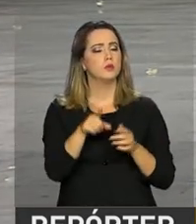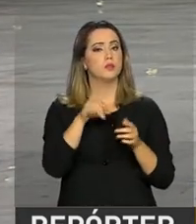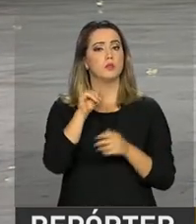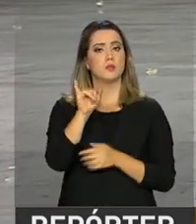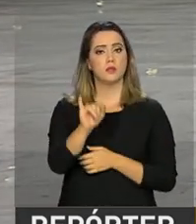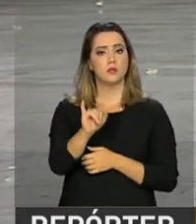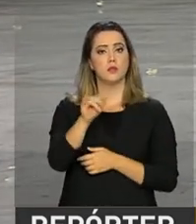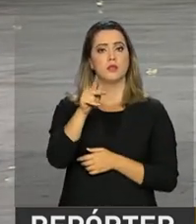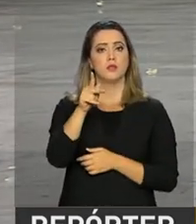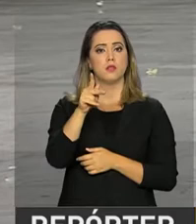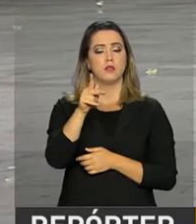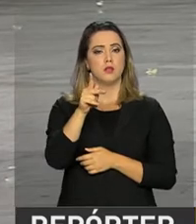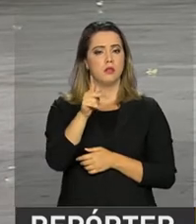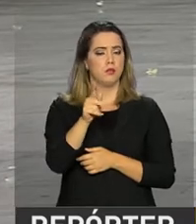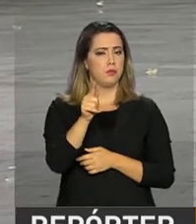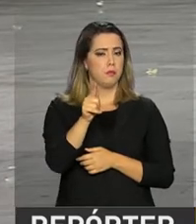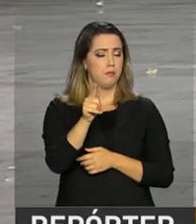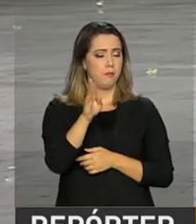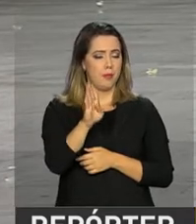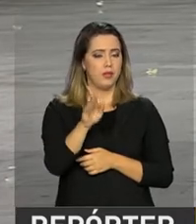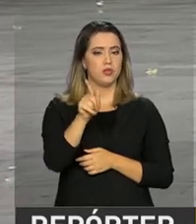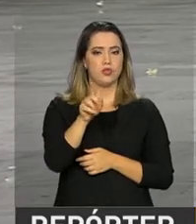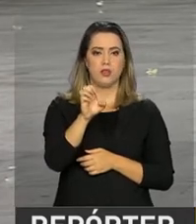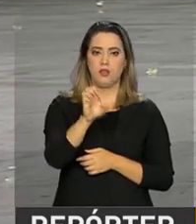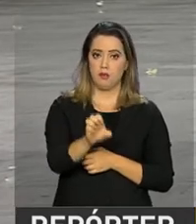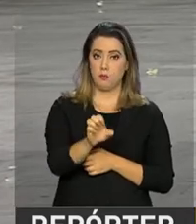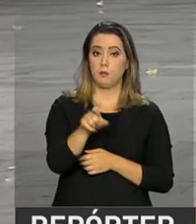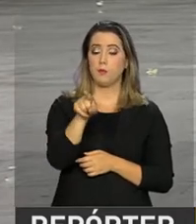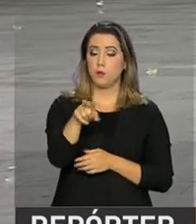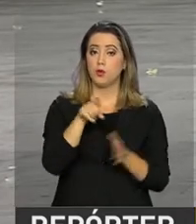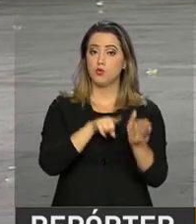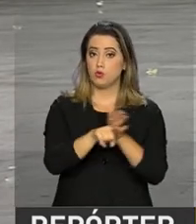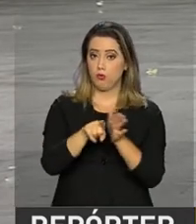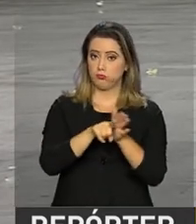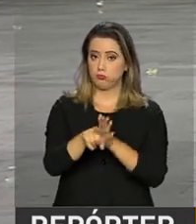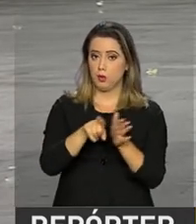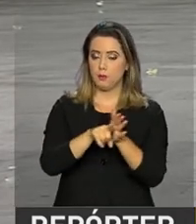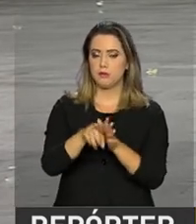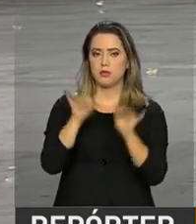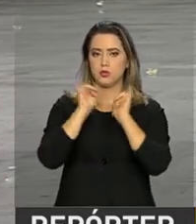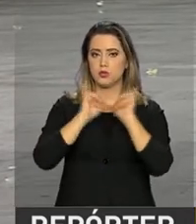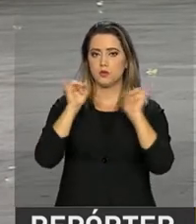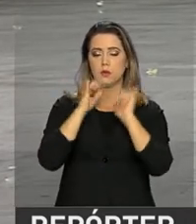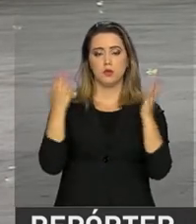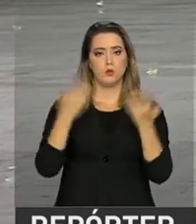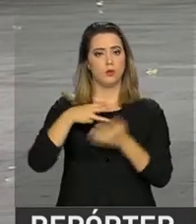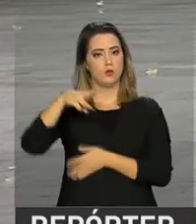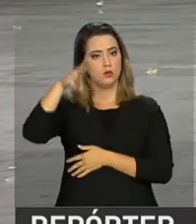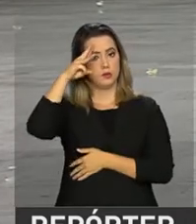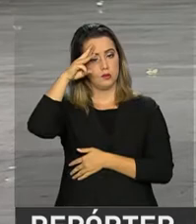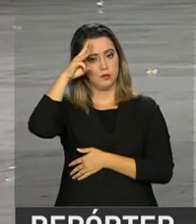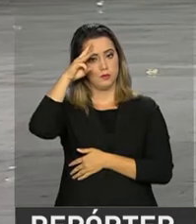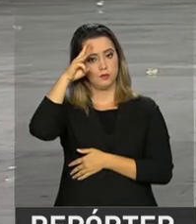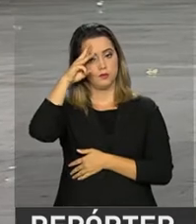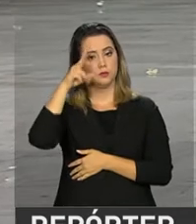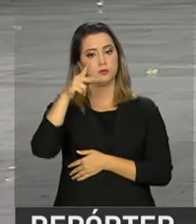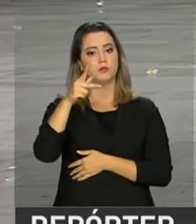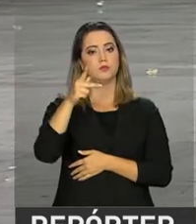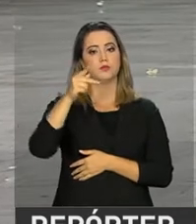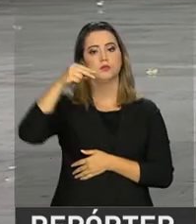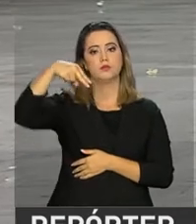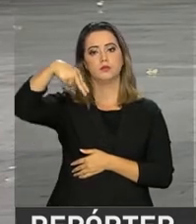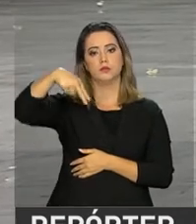de geografia e estatística o ibge e foram divulgados nesta terça-feira por meio da pesquisa nacional por amostra de